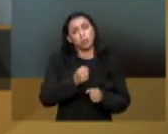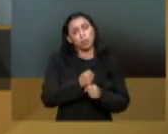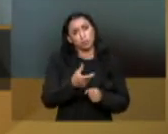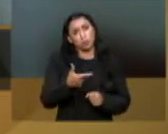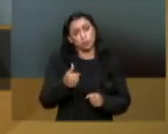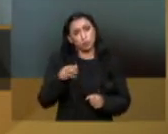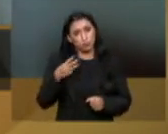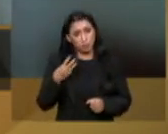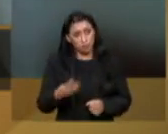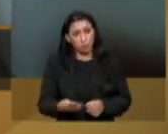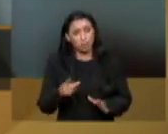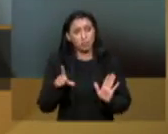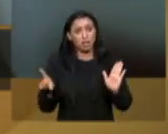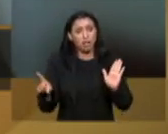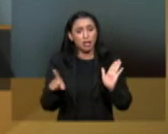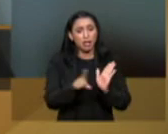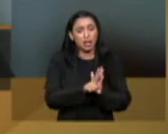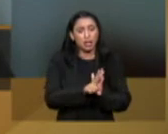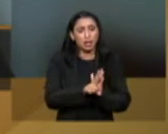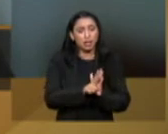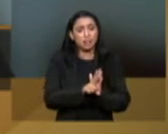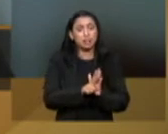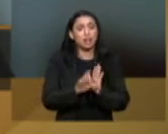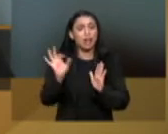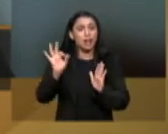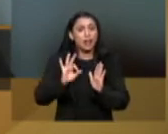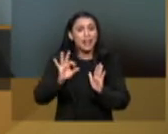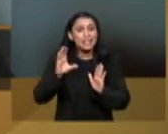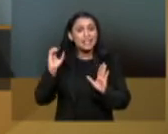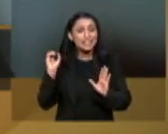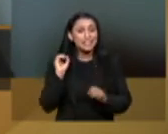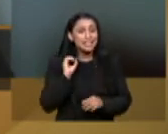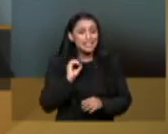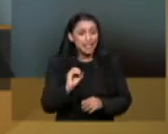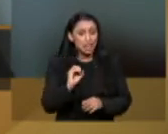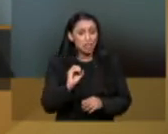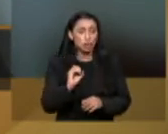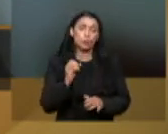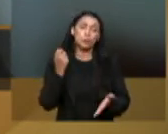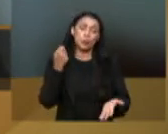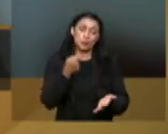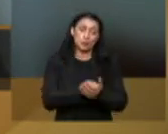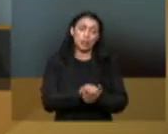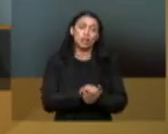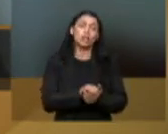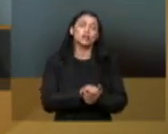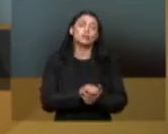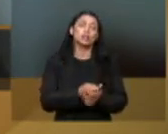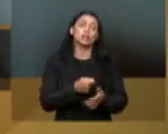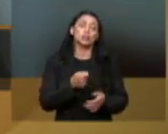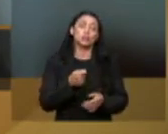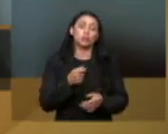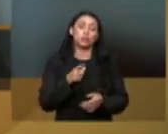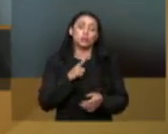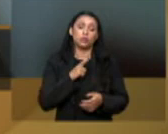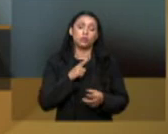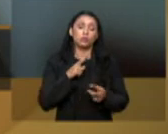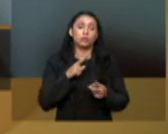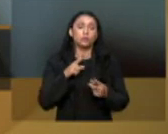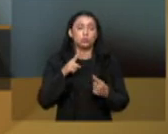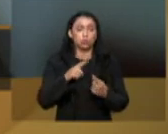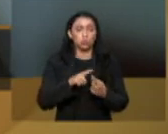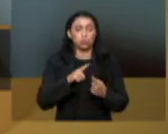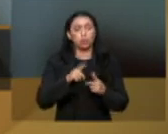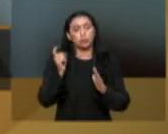7.997/2013 foi fixada a alíquota zero para a contribuição ao PIS/PASEP e para a COFINS